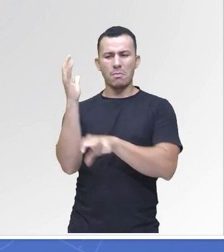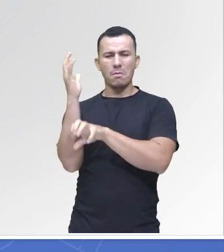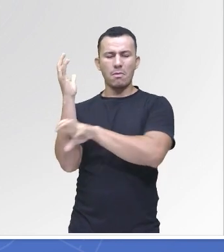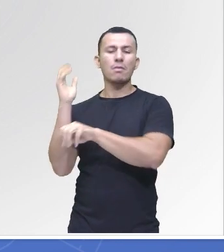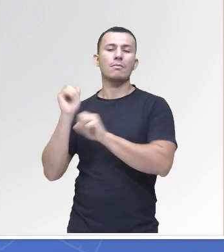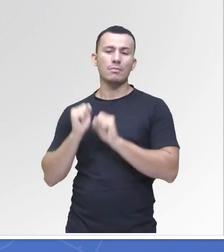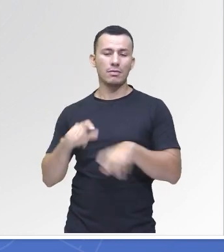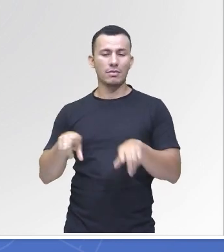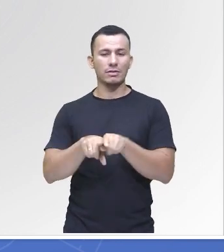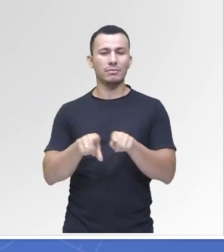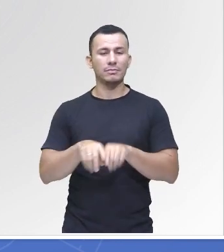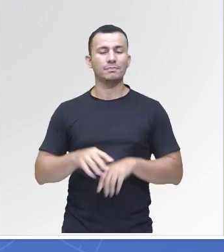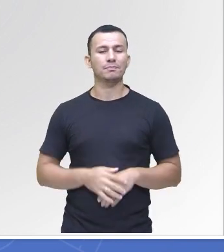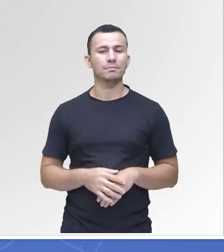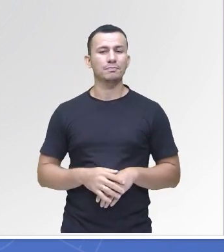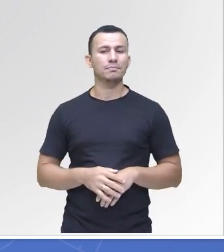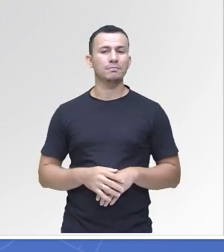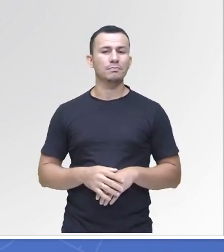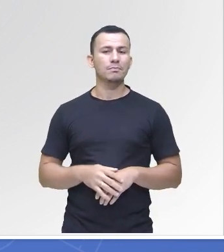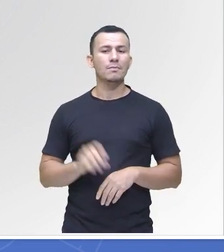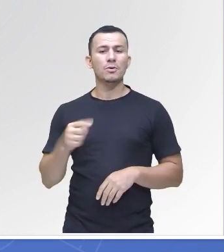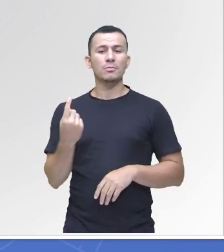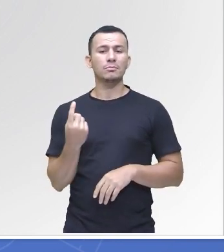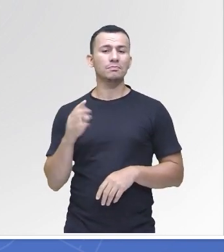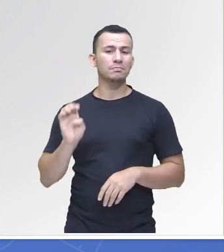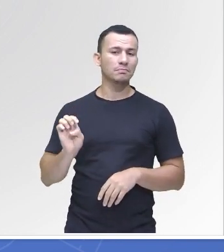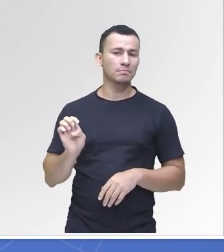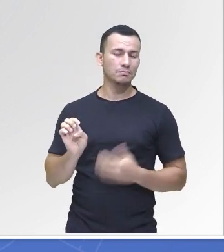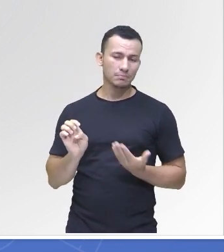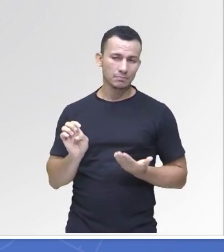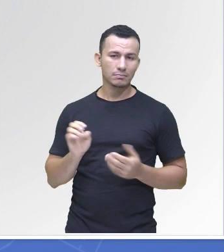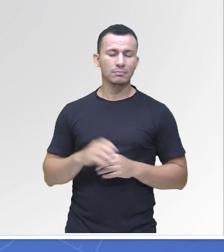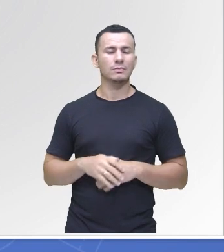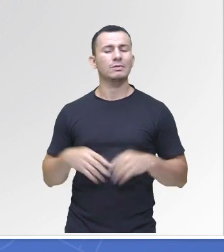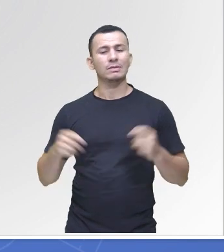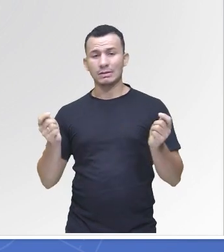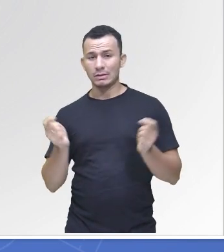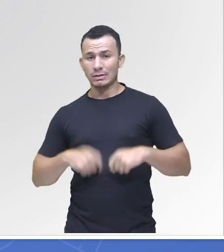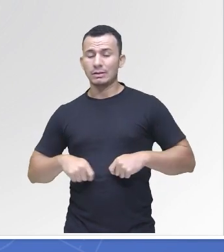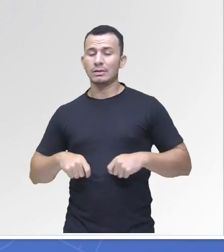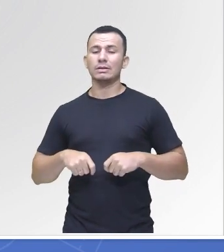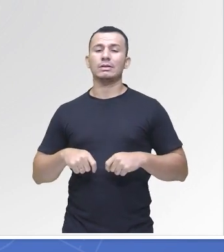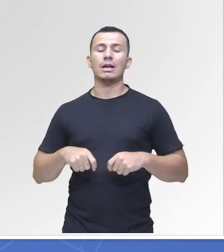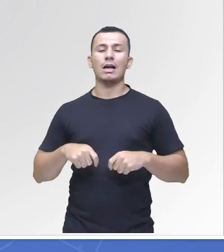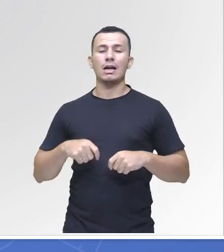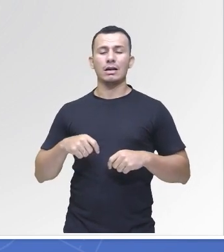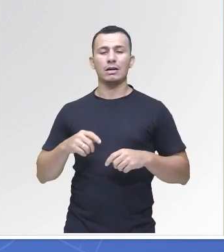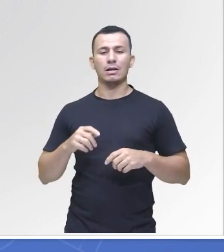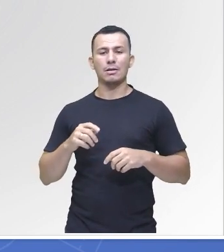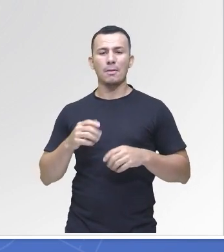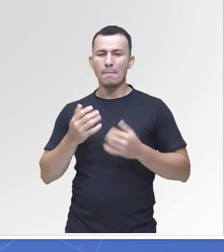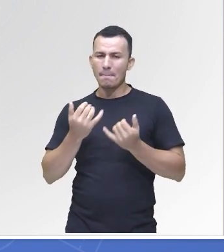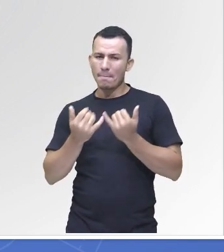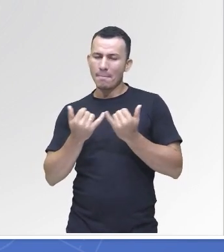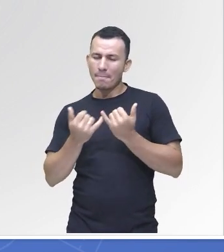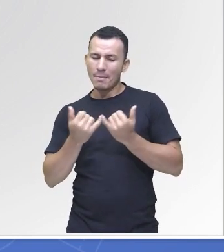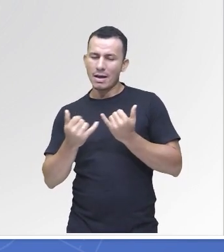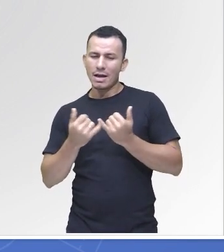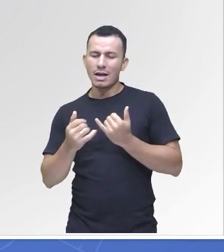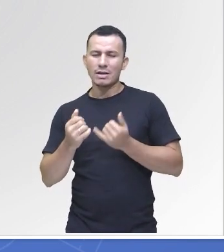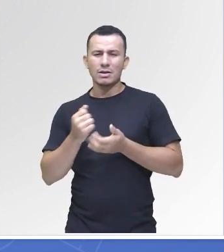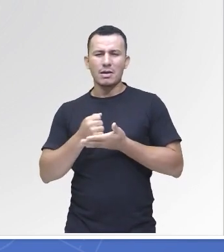restou ali, né, foi a alternativa E. Podem desempenhar uma função semelhante à dos